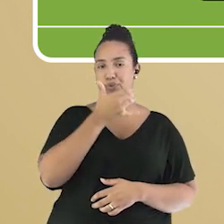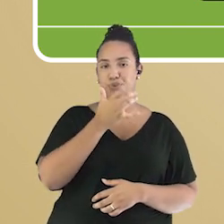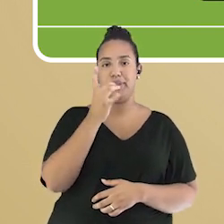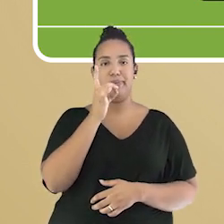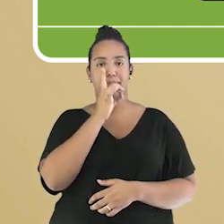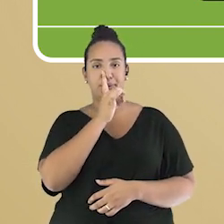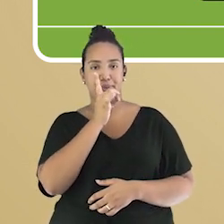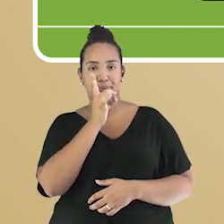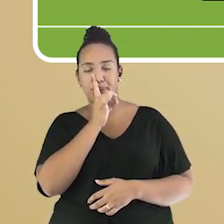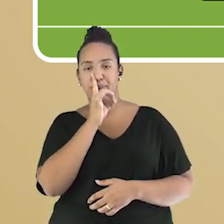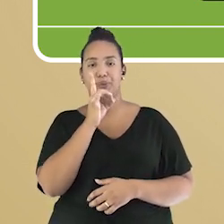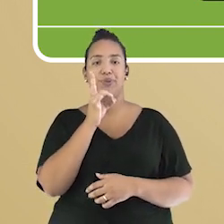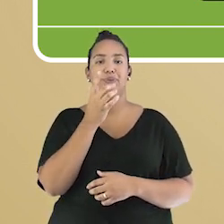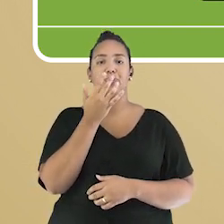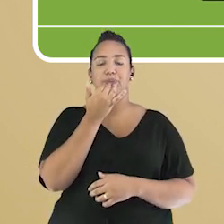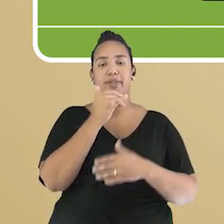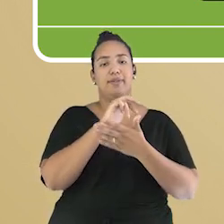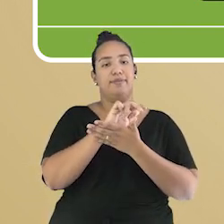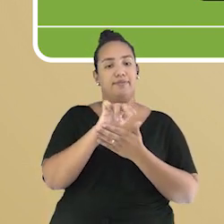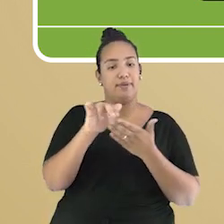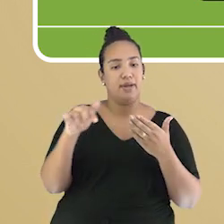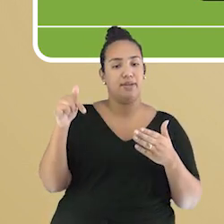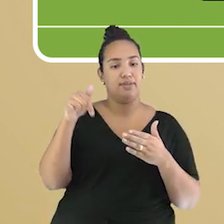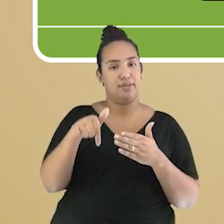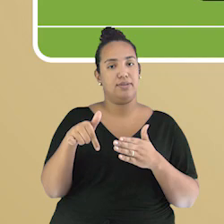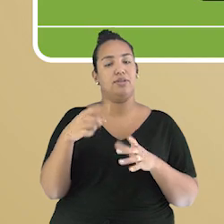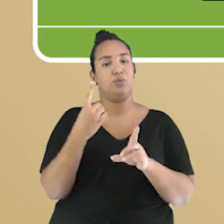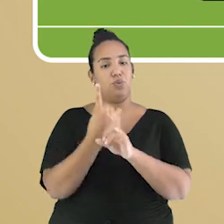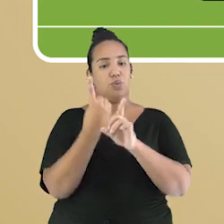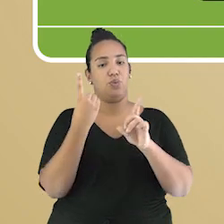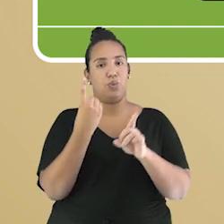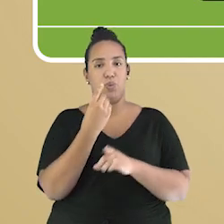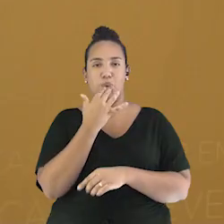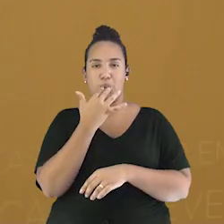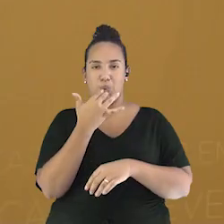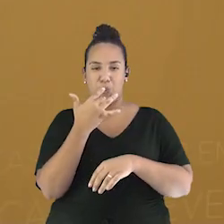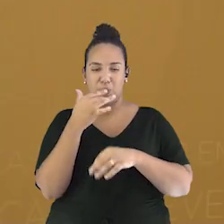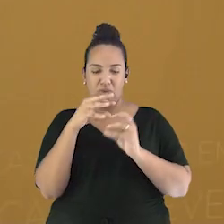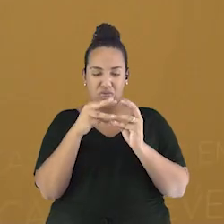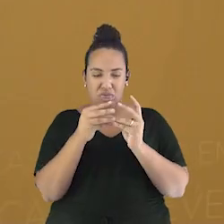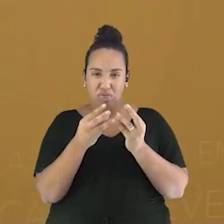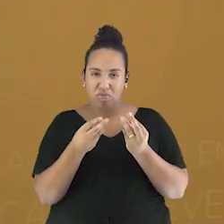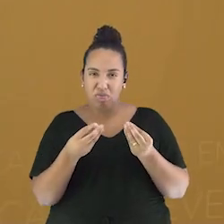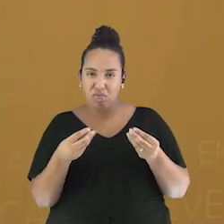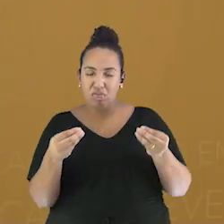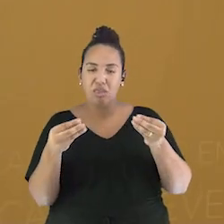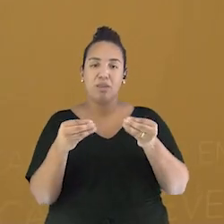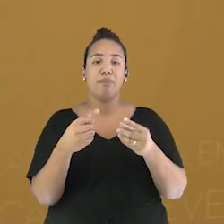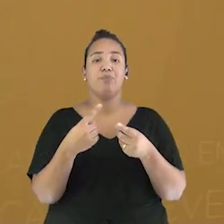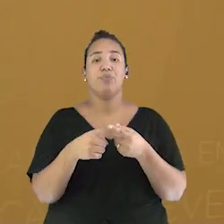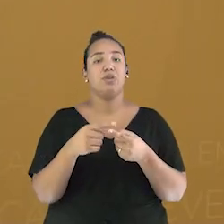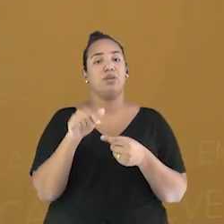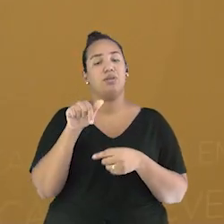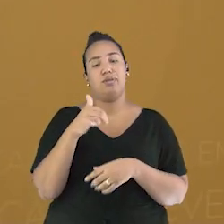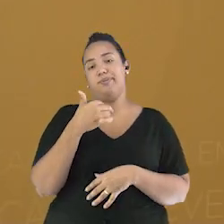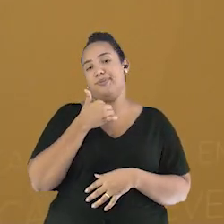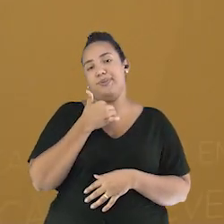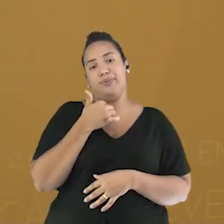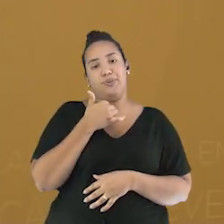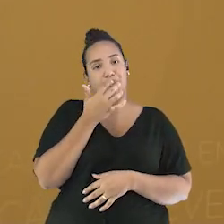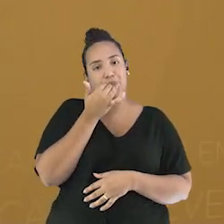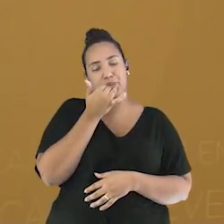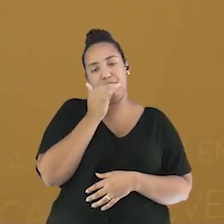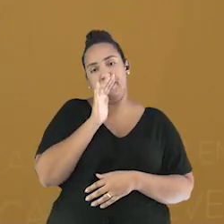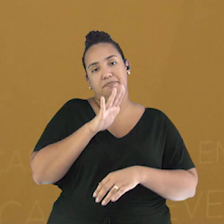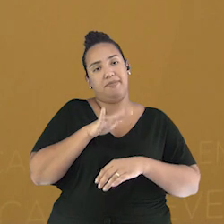outros alimentos que vão se encontrar nessas condições, pois se tornam inapropriados para